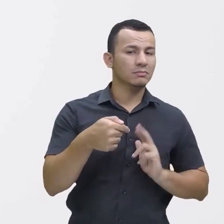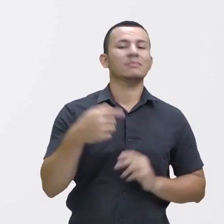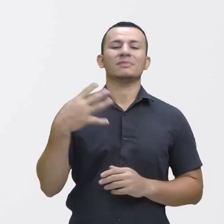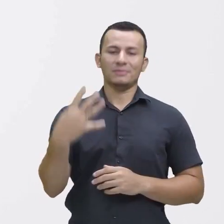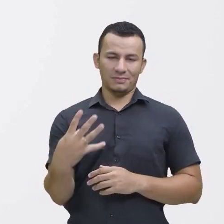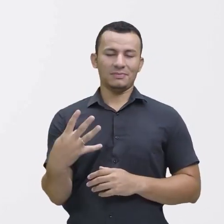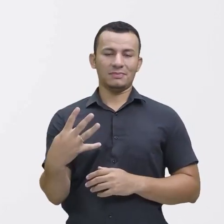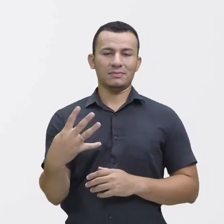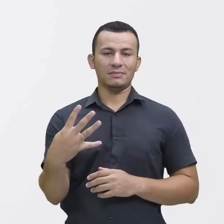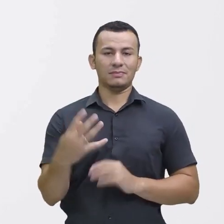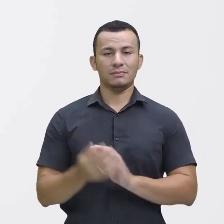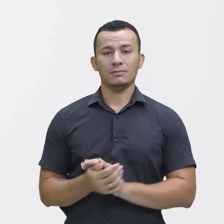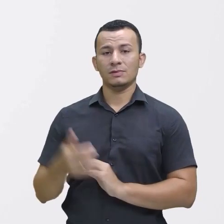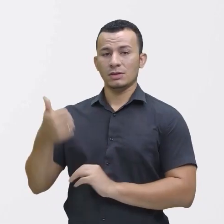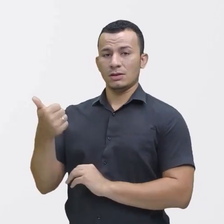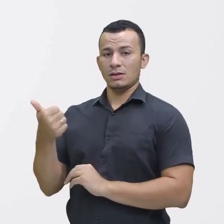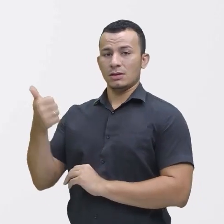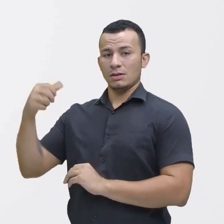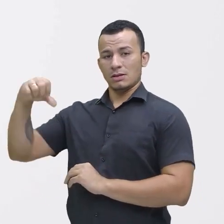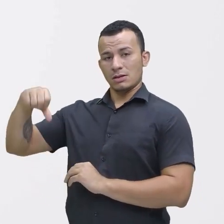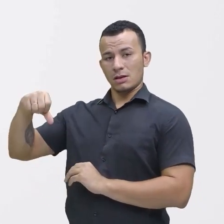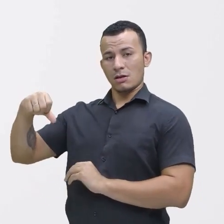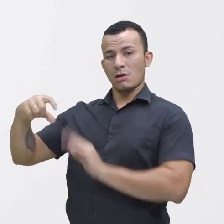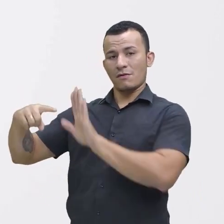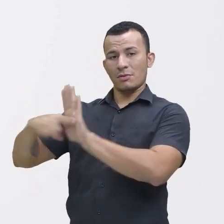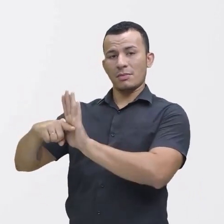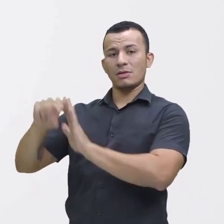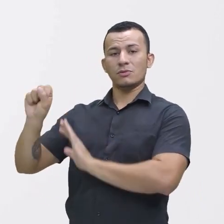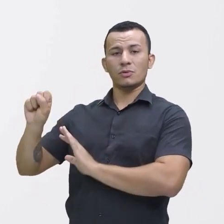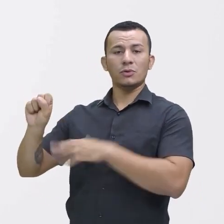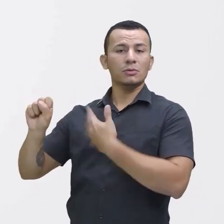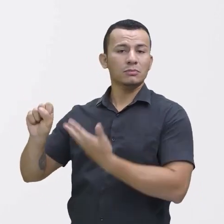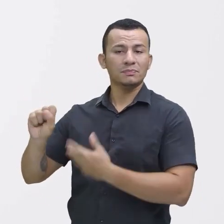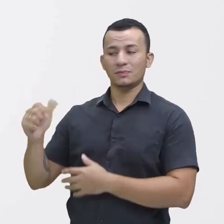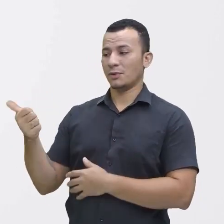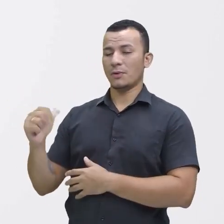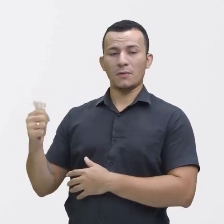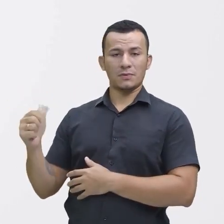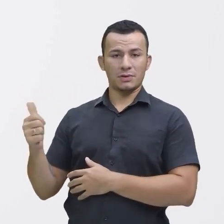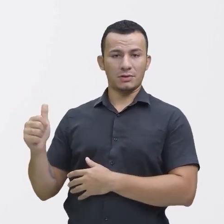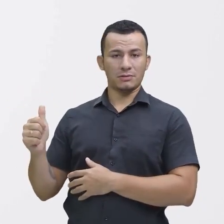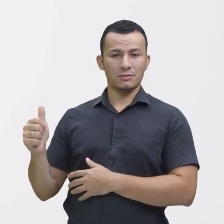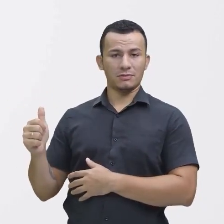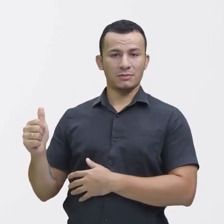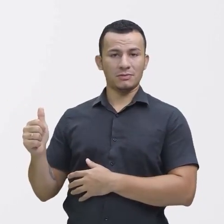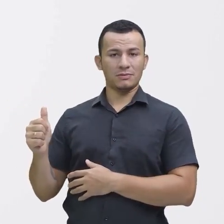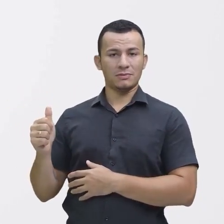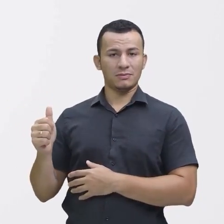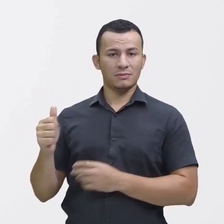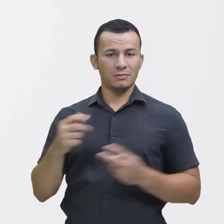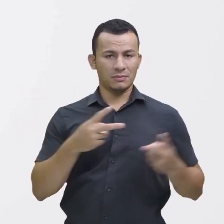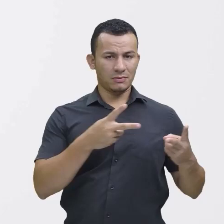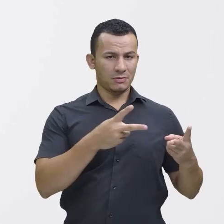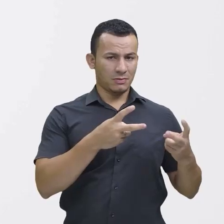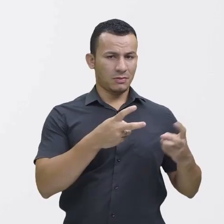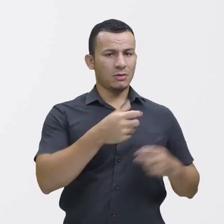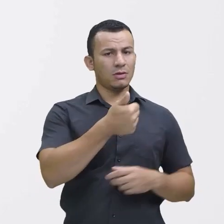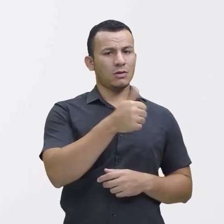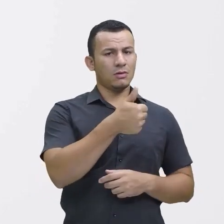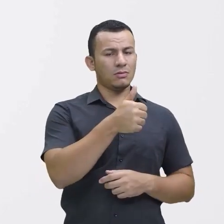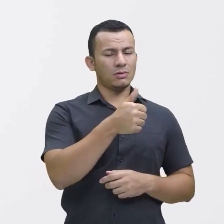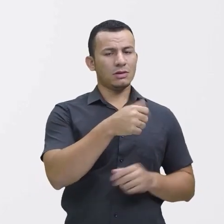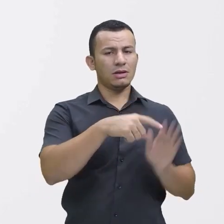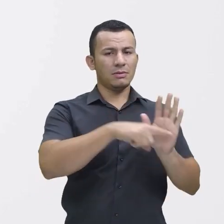4. 19 menos 8, quanto é? 11. Então, 11 menos